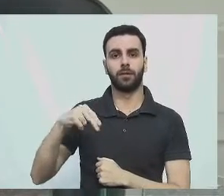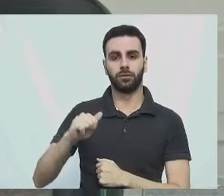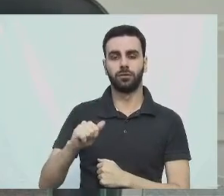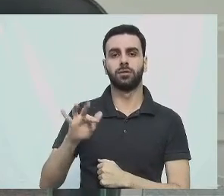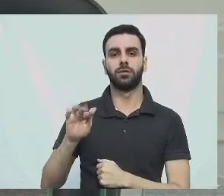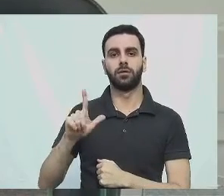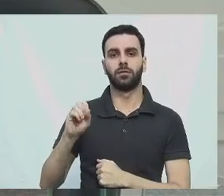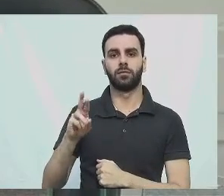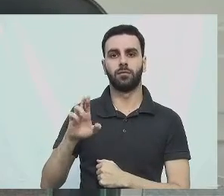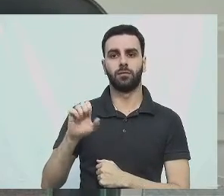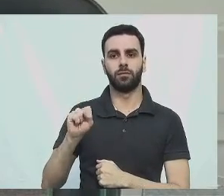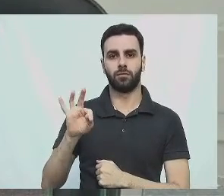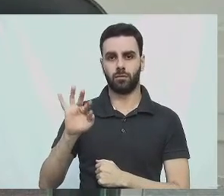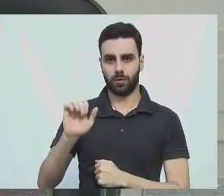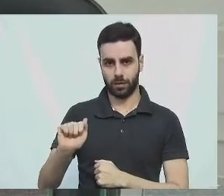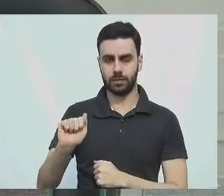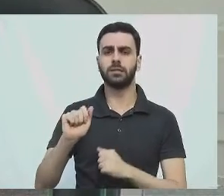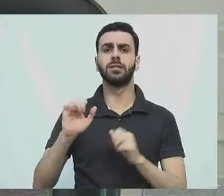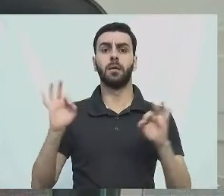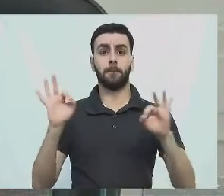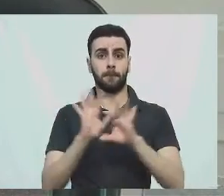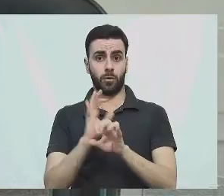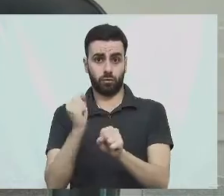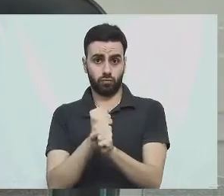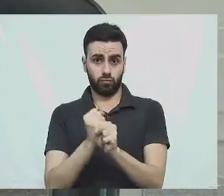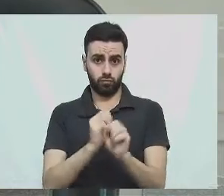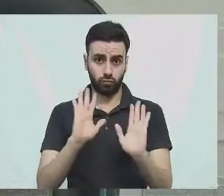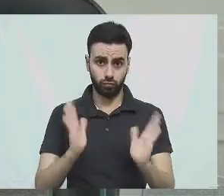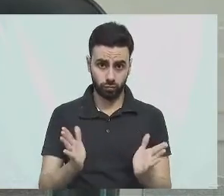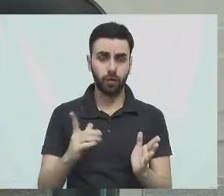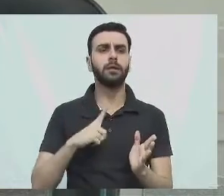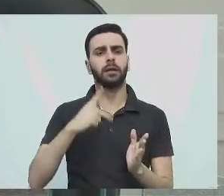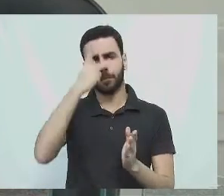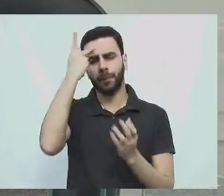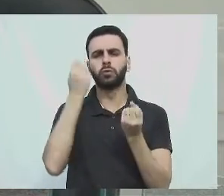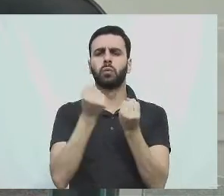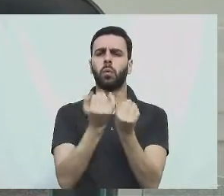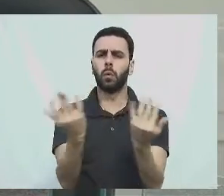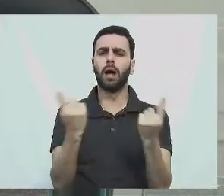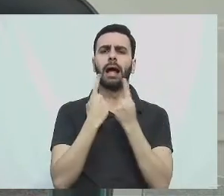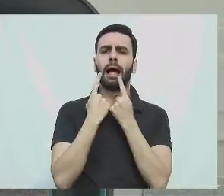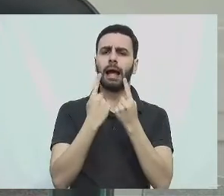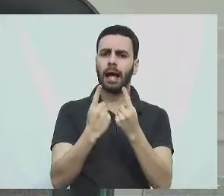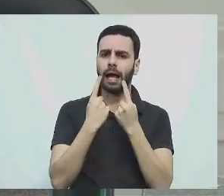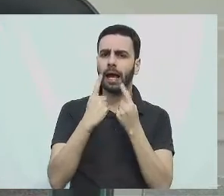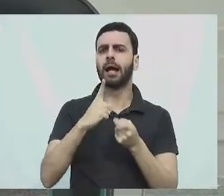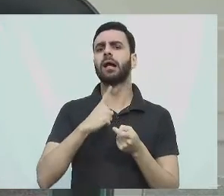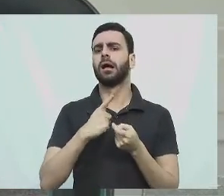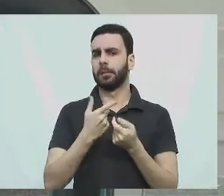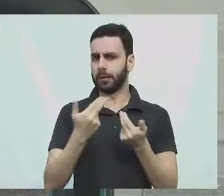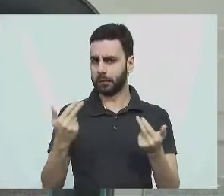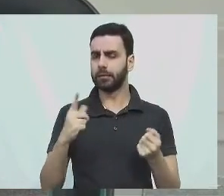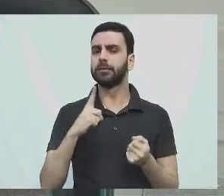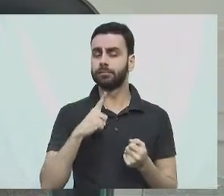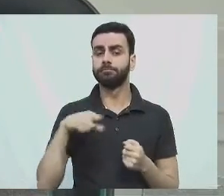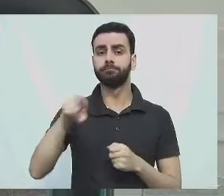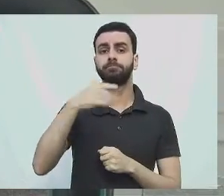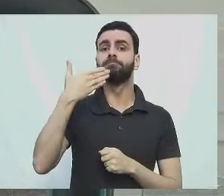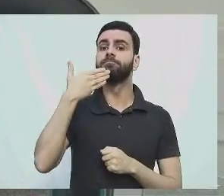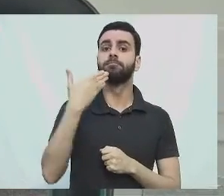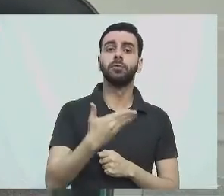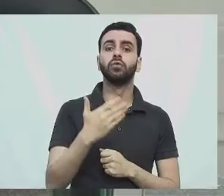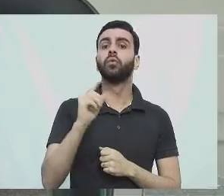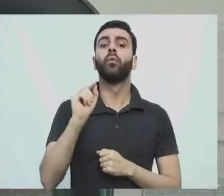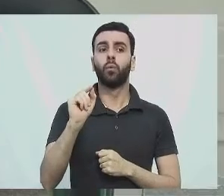finalizou, e muita gente reclamando, como eu parei lá no momento, eles pediram para